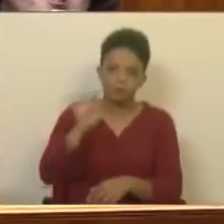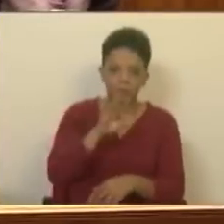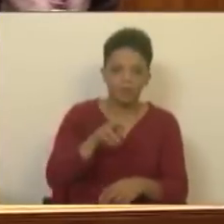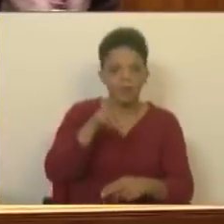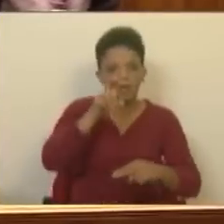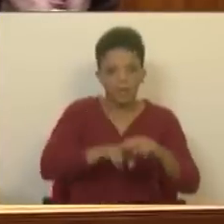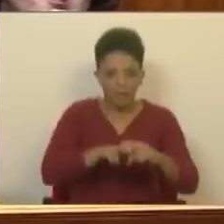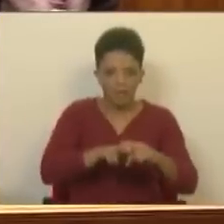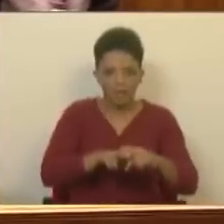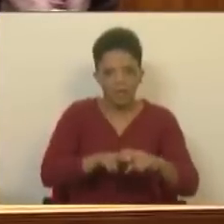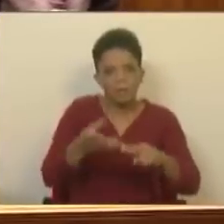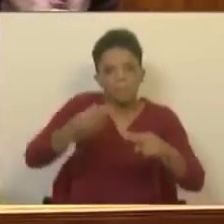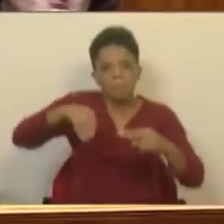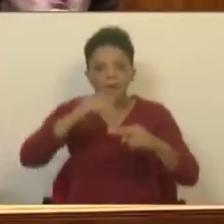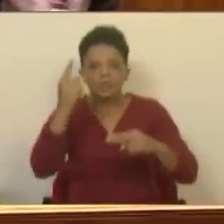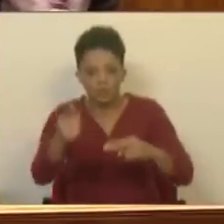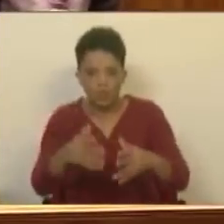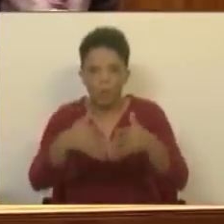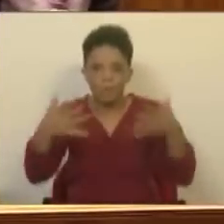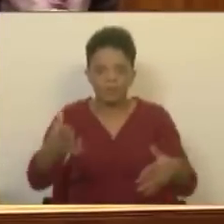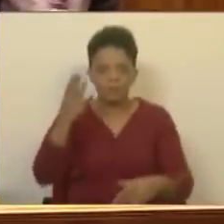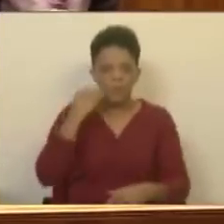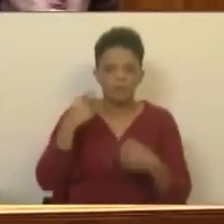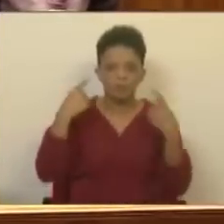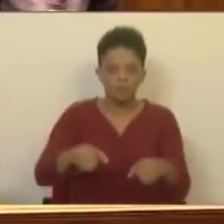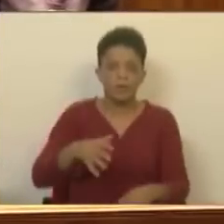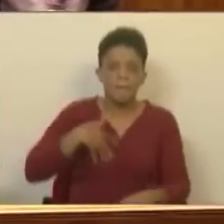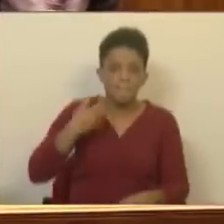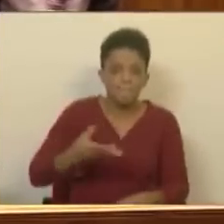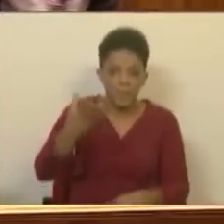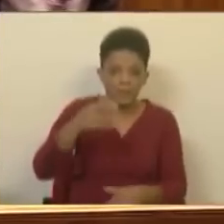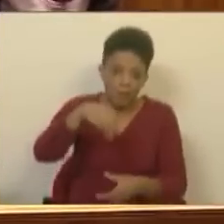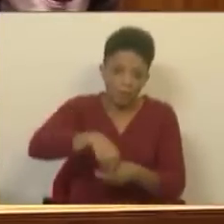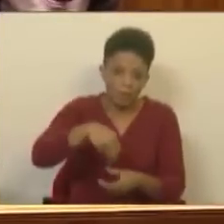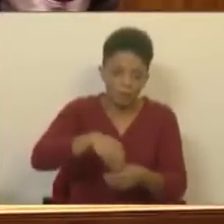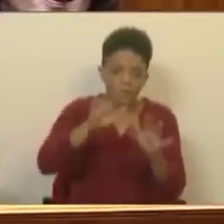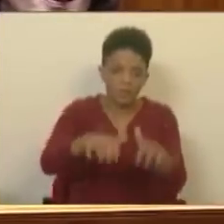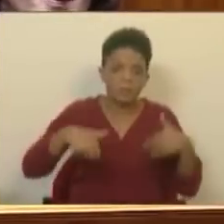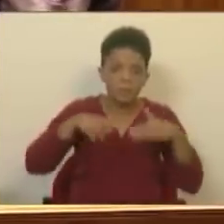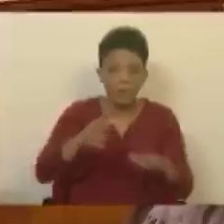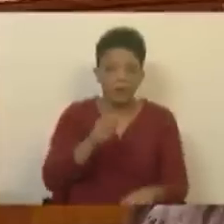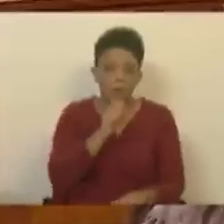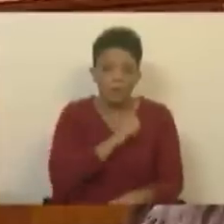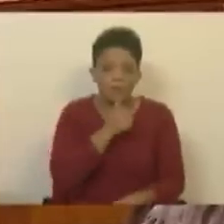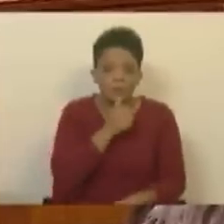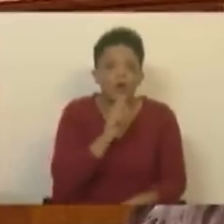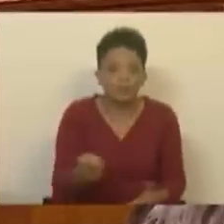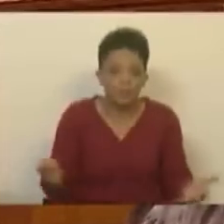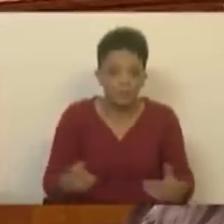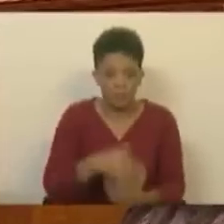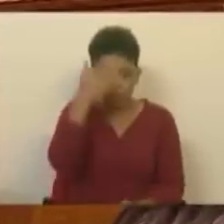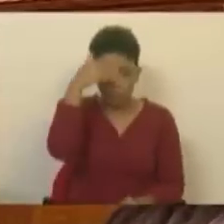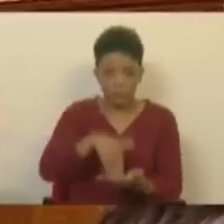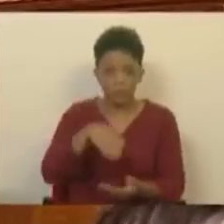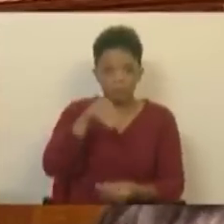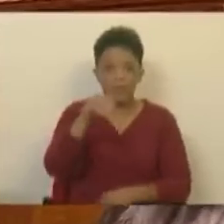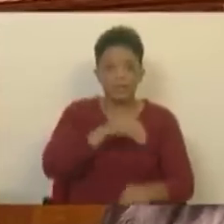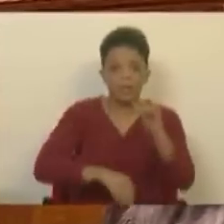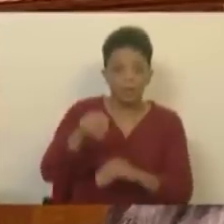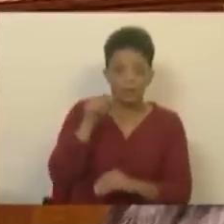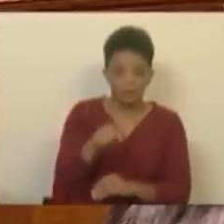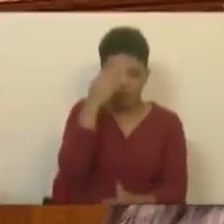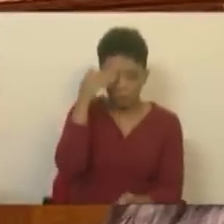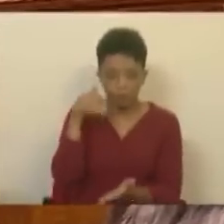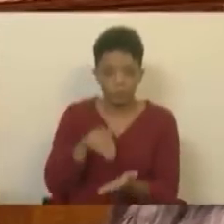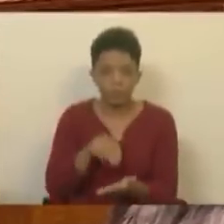lugares na Assembleia da República Eu também acho que é apenas o Oliveira não fazer parte da Assembleia da República mas quem é que quando faça é o resultado eleitoral e